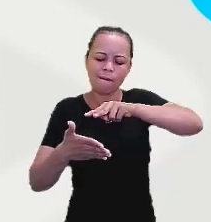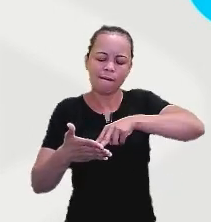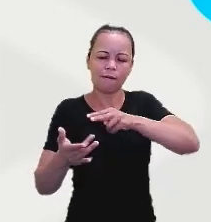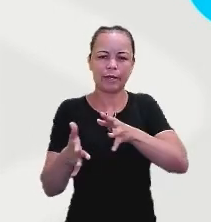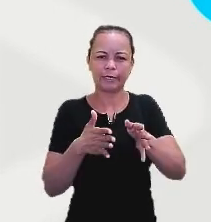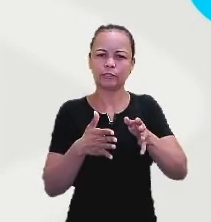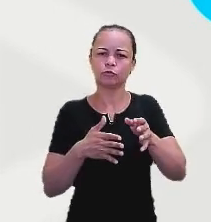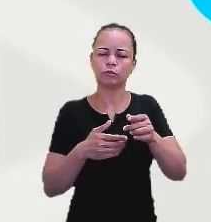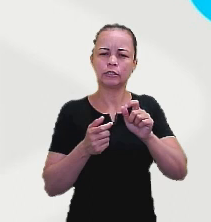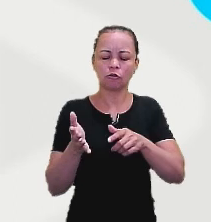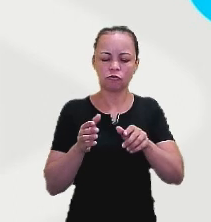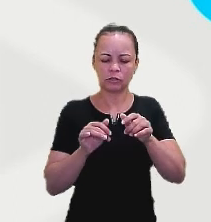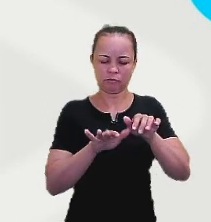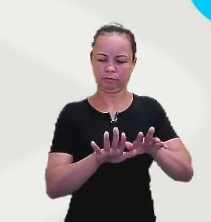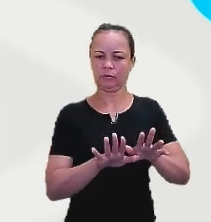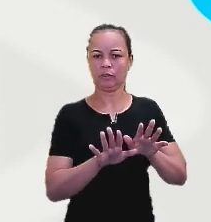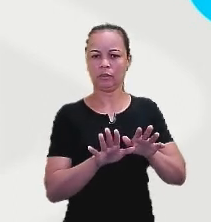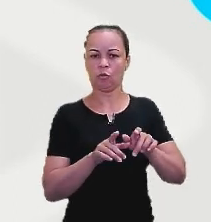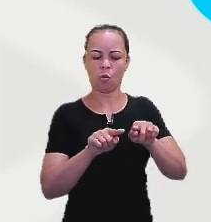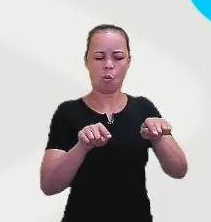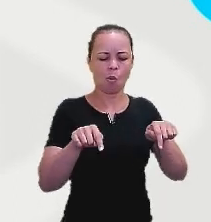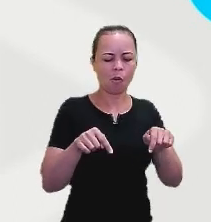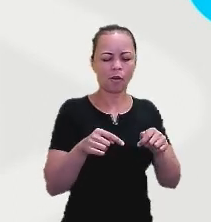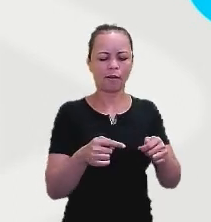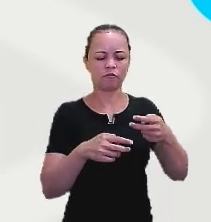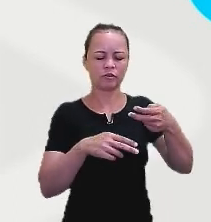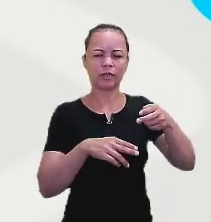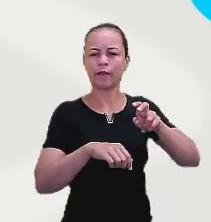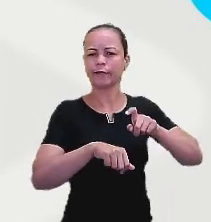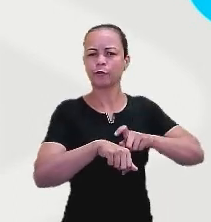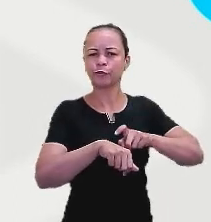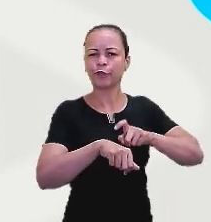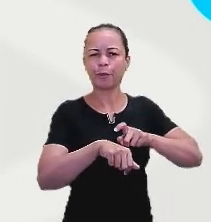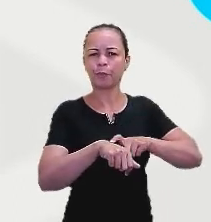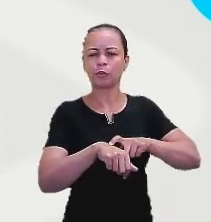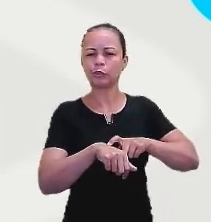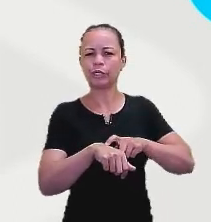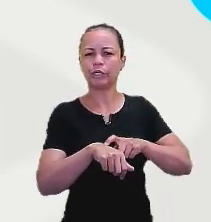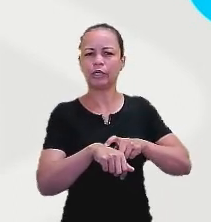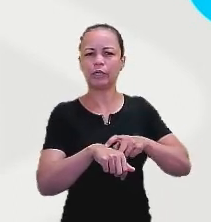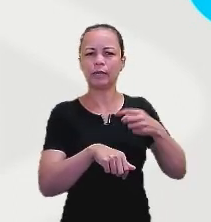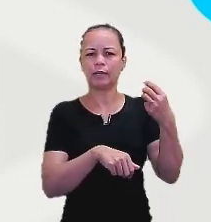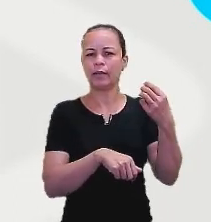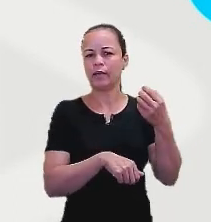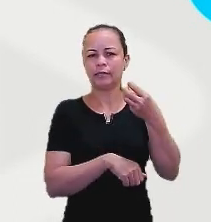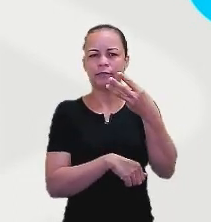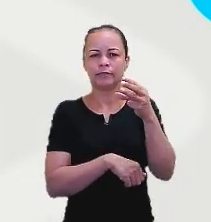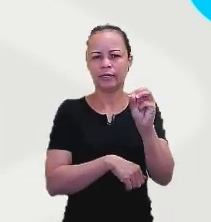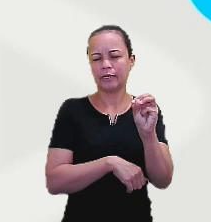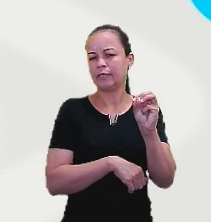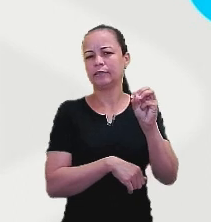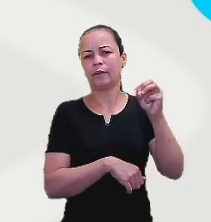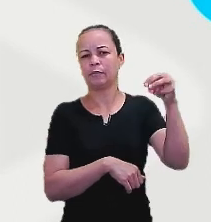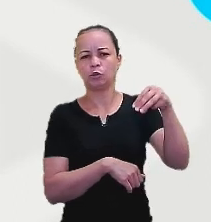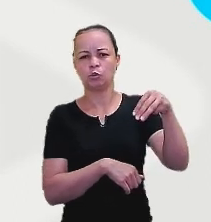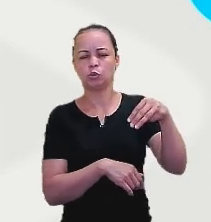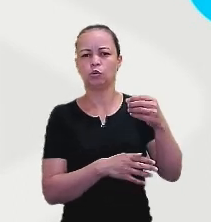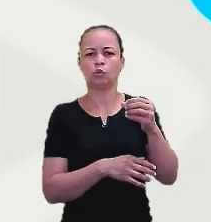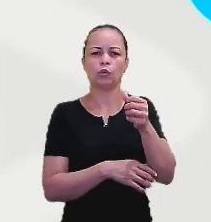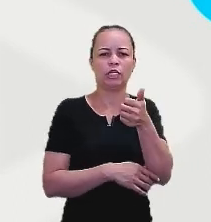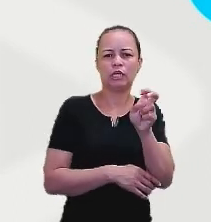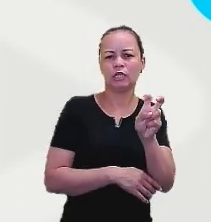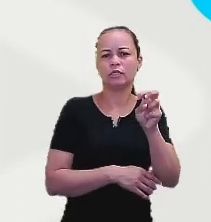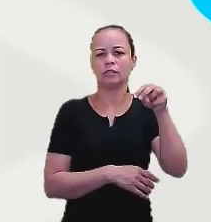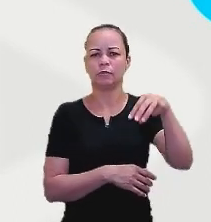momento. Então, reserve, eu vou ficar aqui meia hora. Então, você pode ficar 15 minutos, depois pode